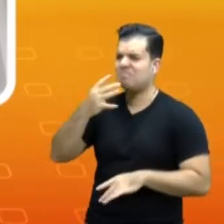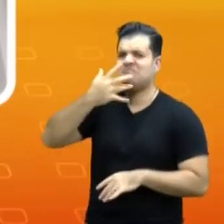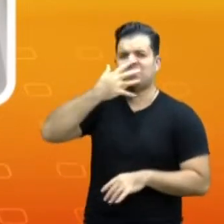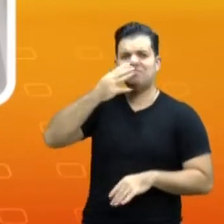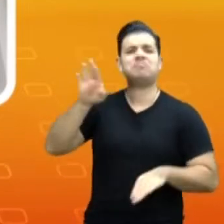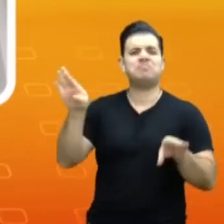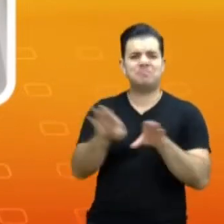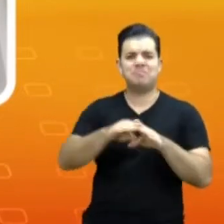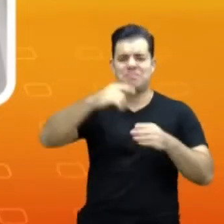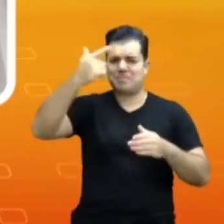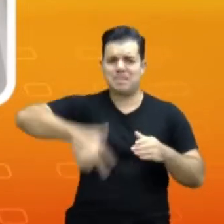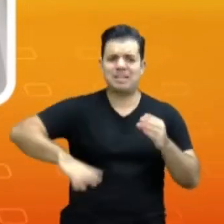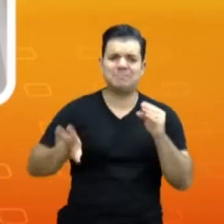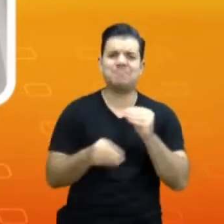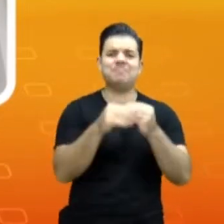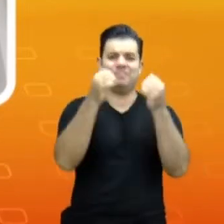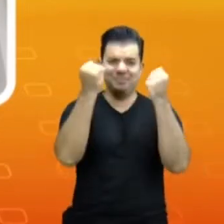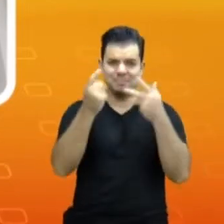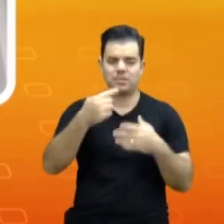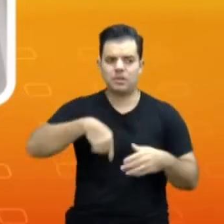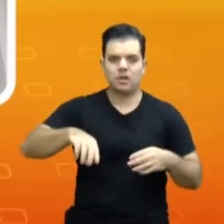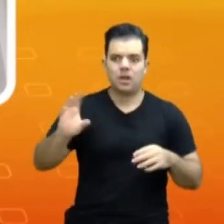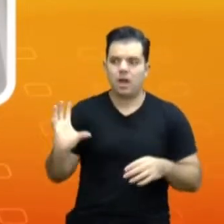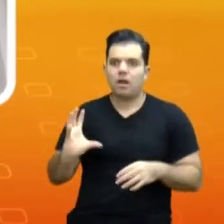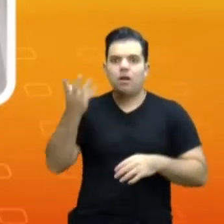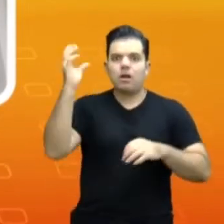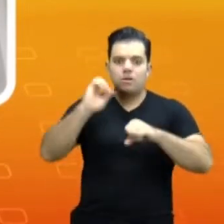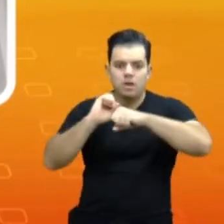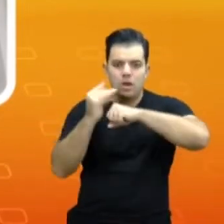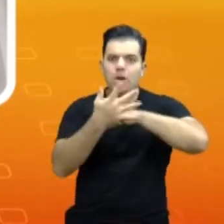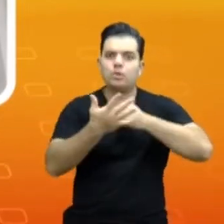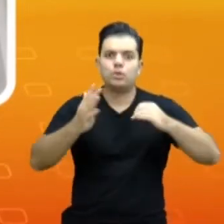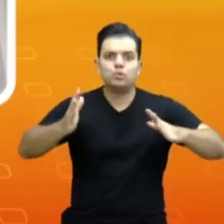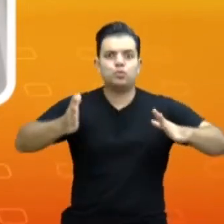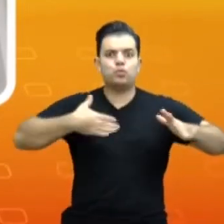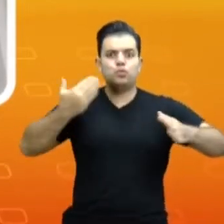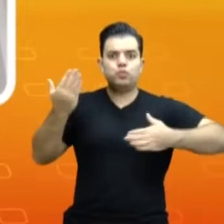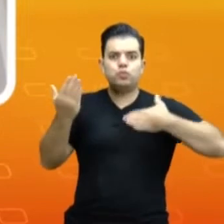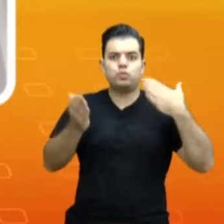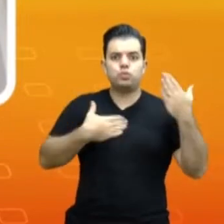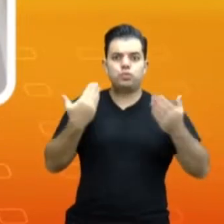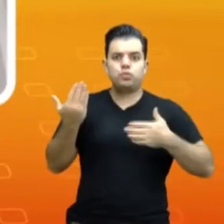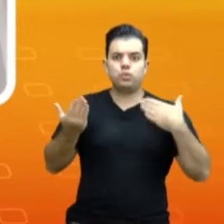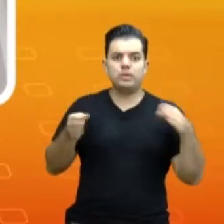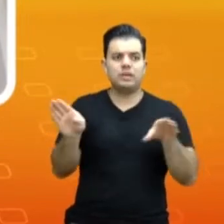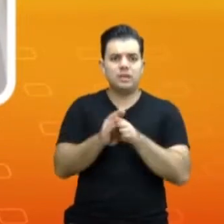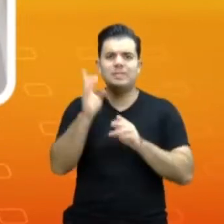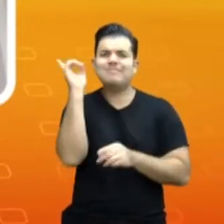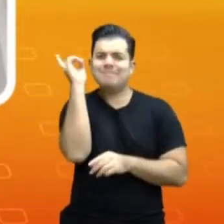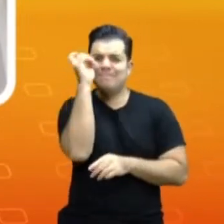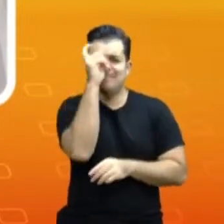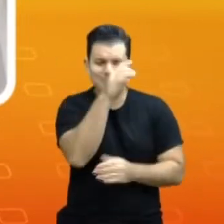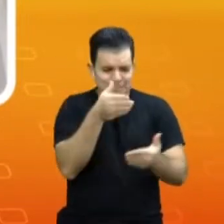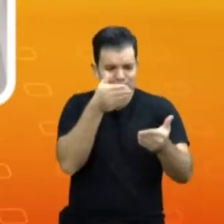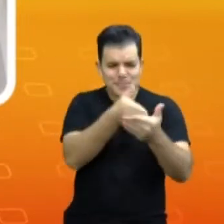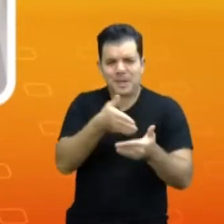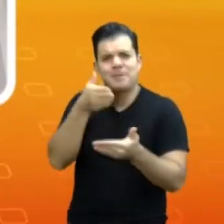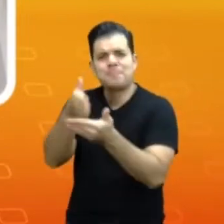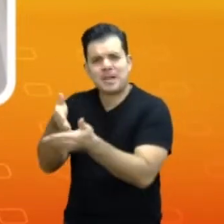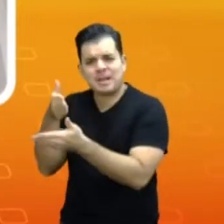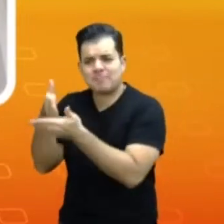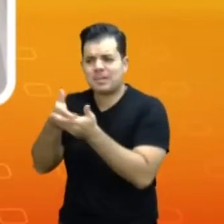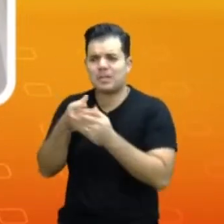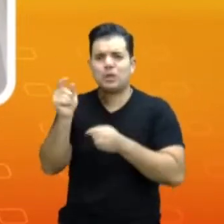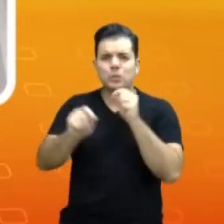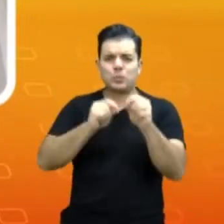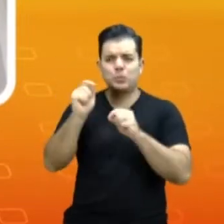para dizer o seguinte: no momento que surgiu a pandemia, e aí houveram os desafios, que a gente vai falar um pouco mais como que